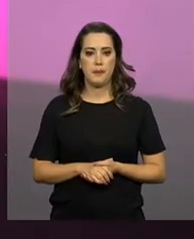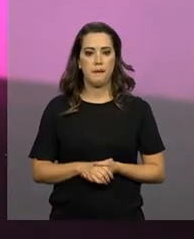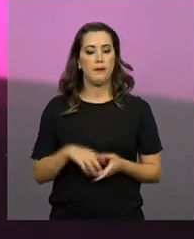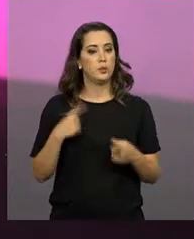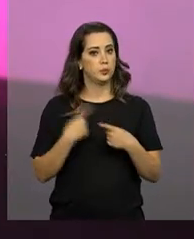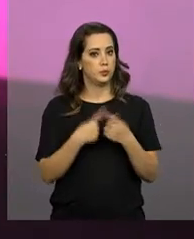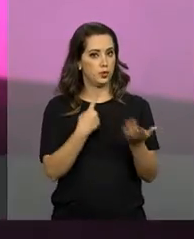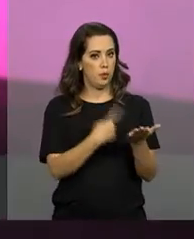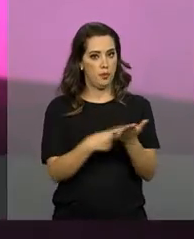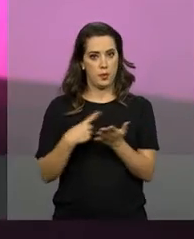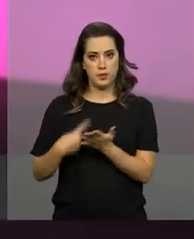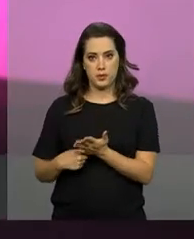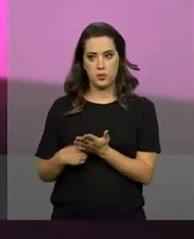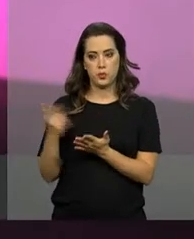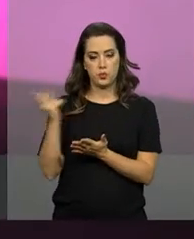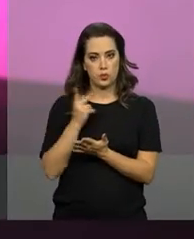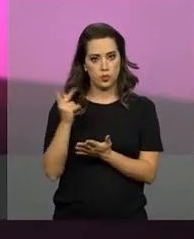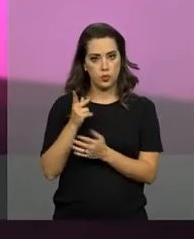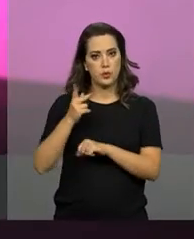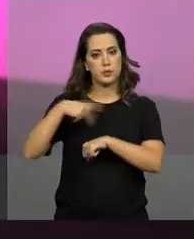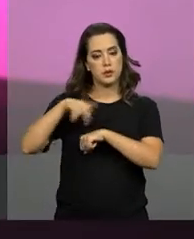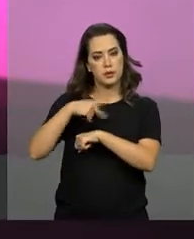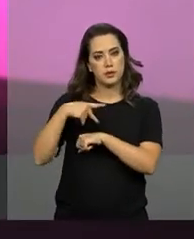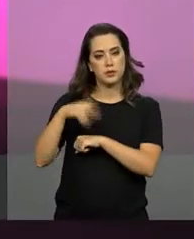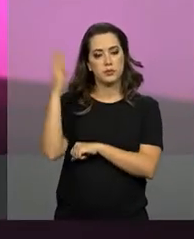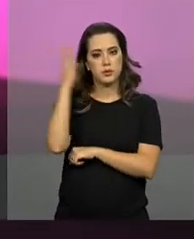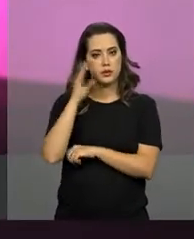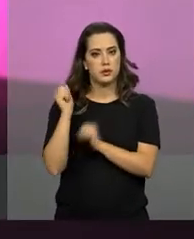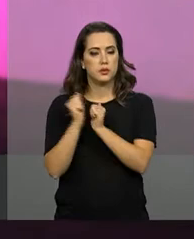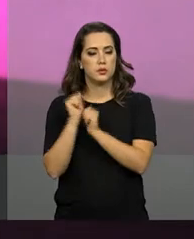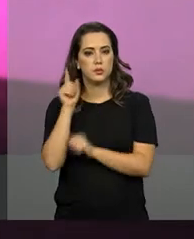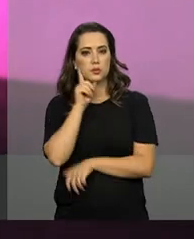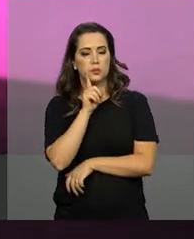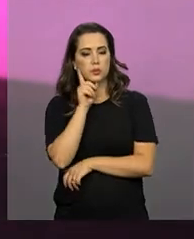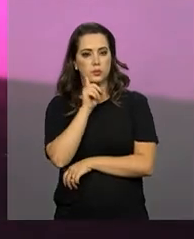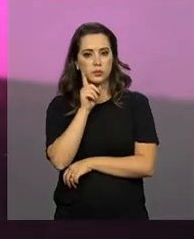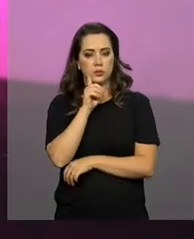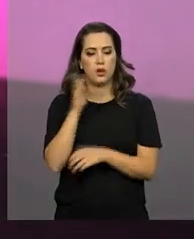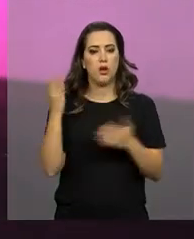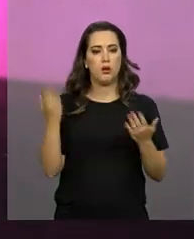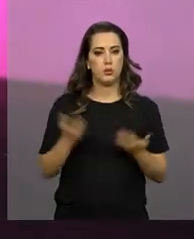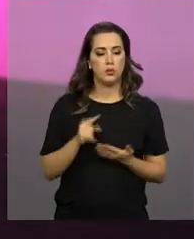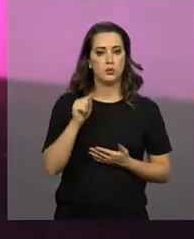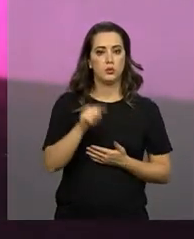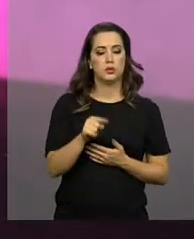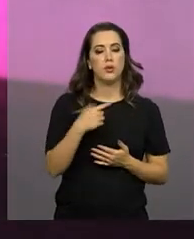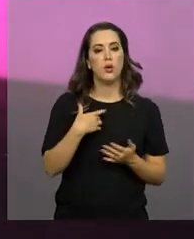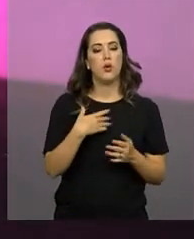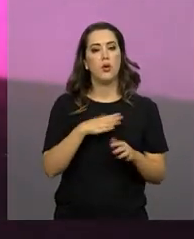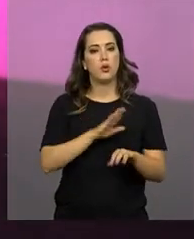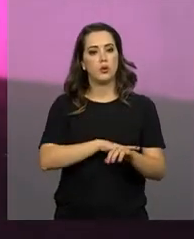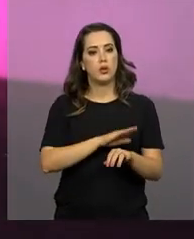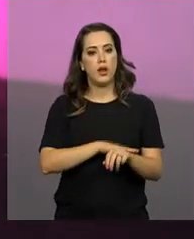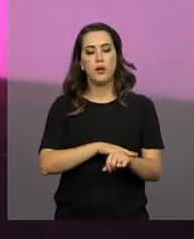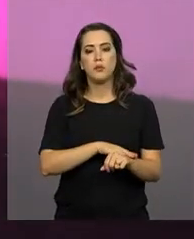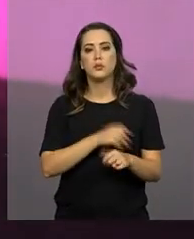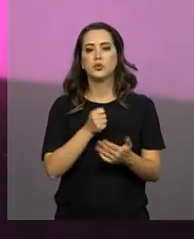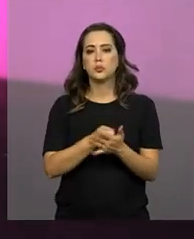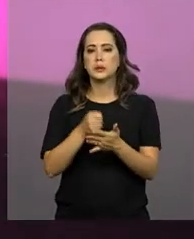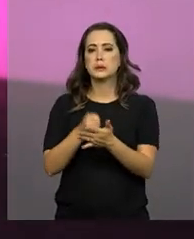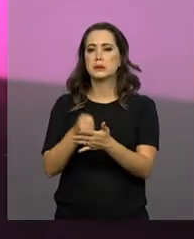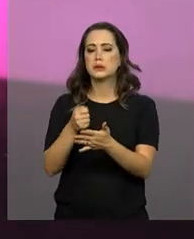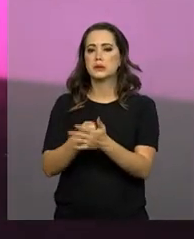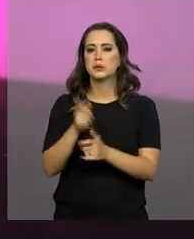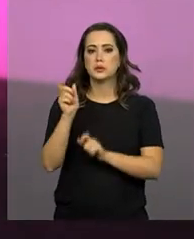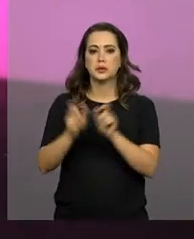a um acordo de Previdência Social entre o Brasil e os Estados Unidos, agora a contagem do tempo de contribuição dos